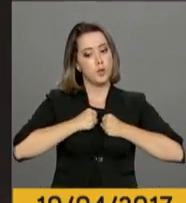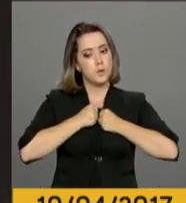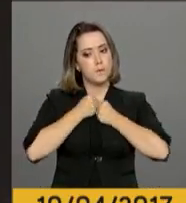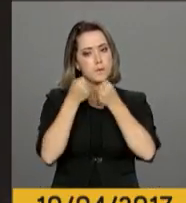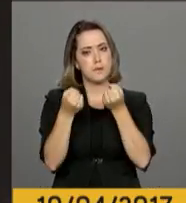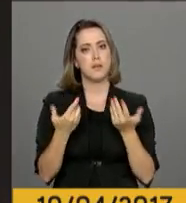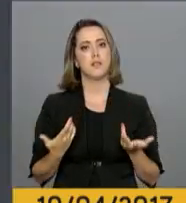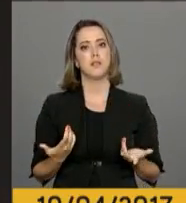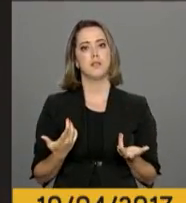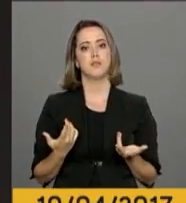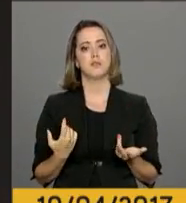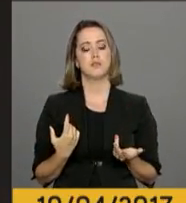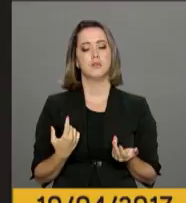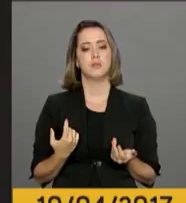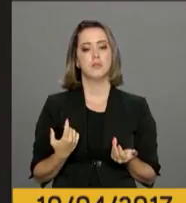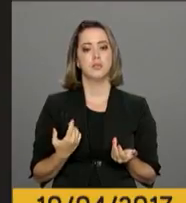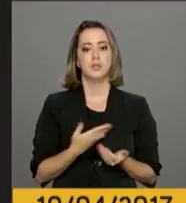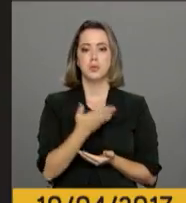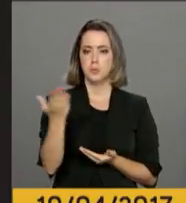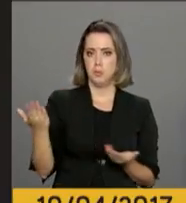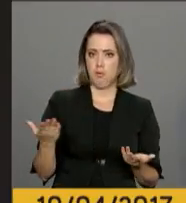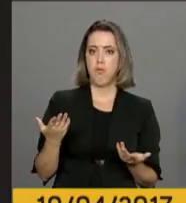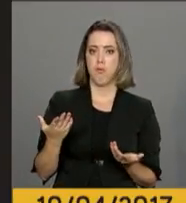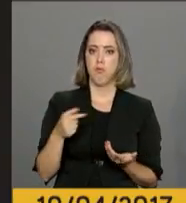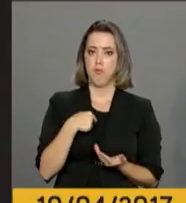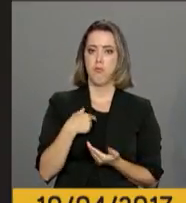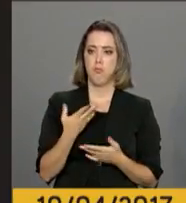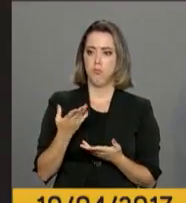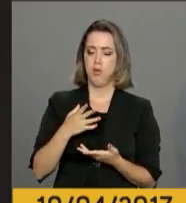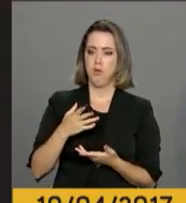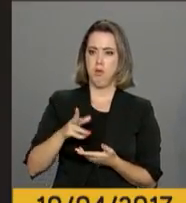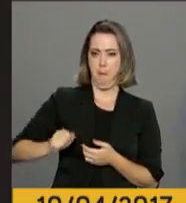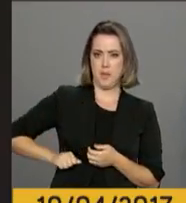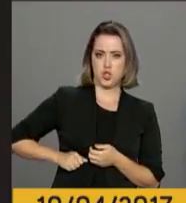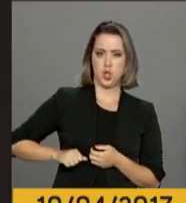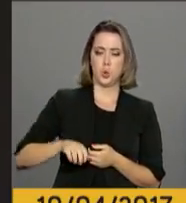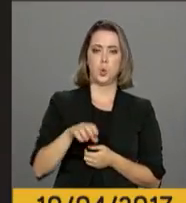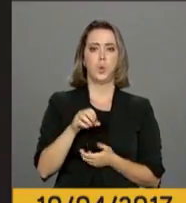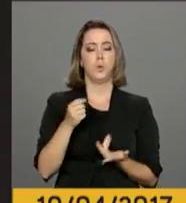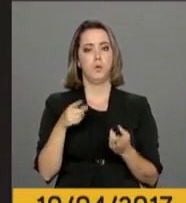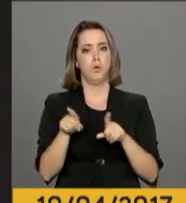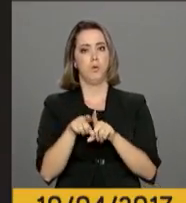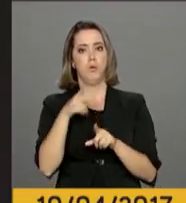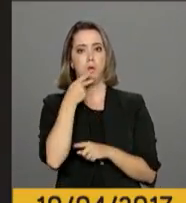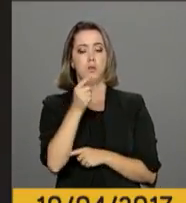agora para, senhor embaixador Sayá, para